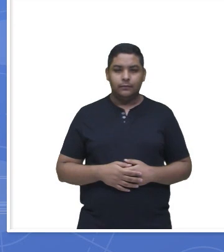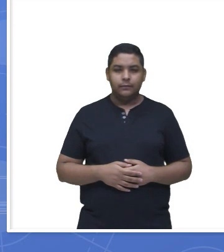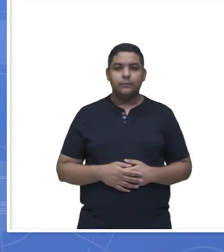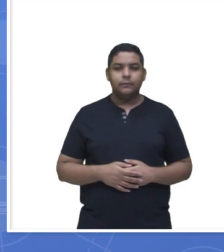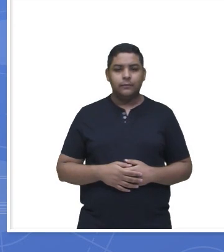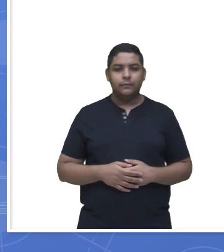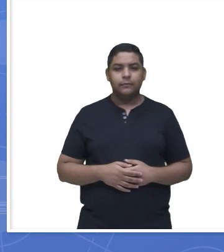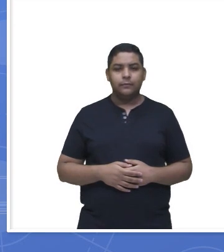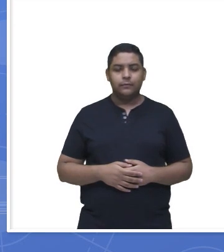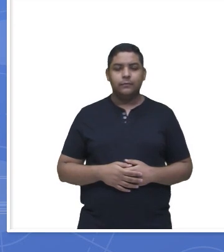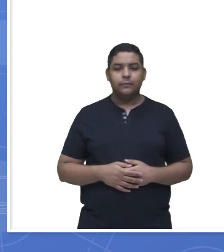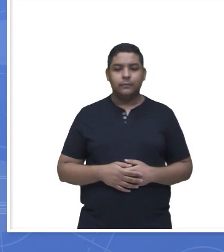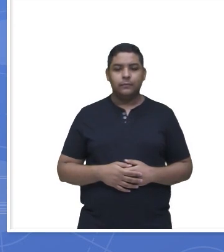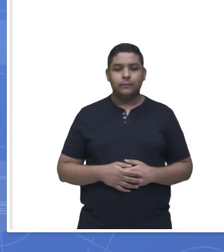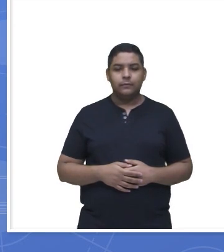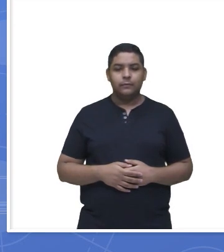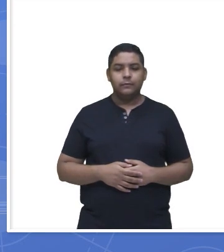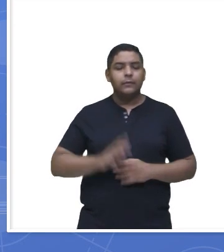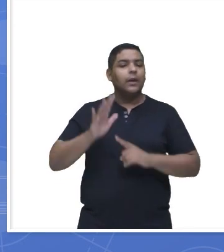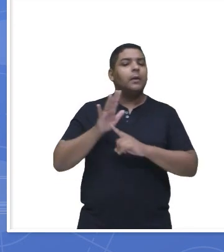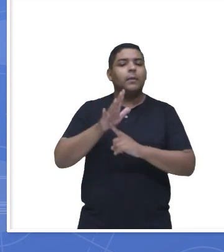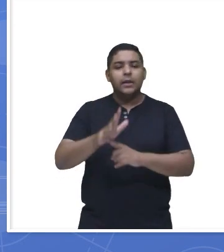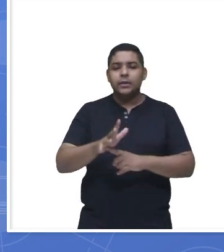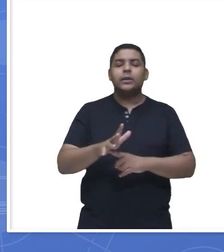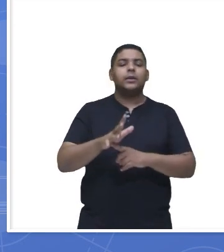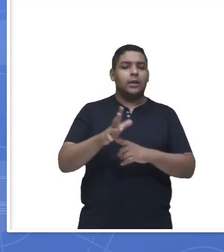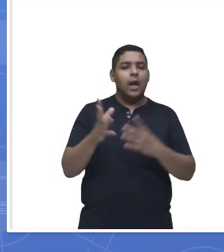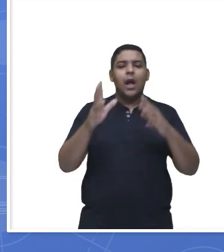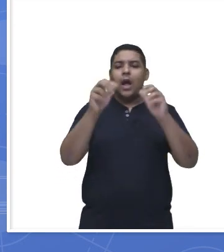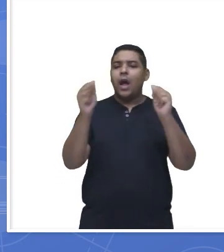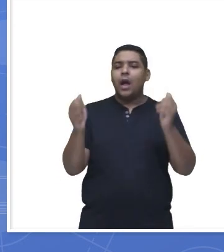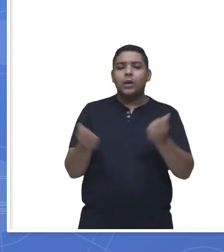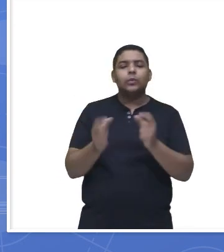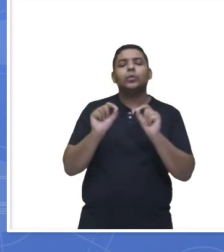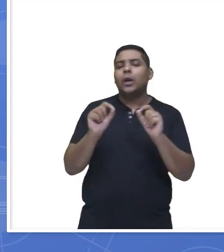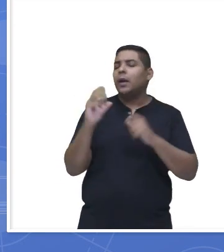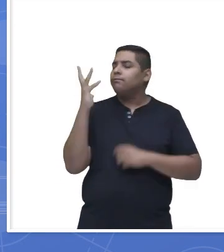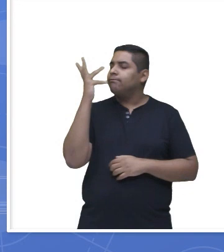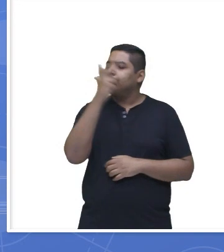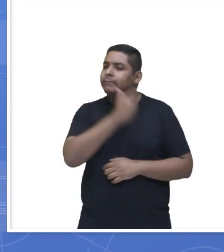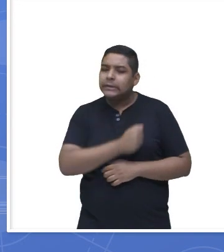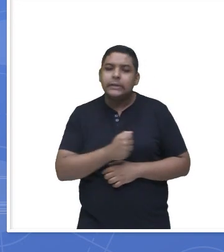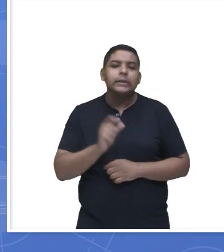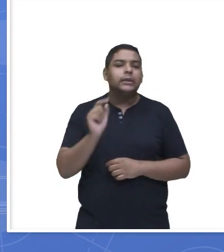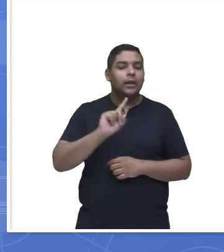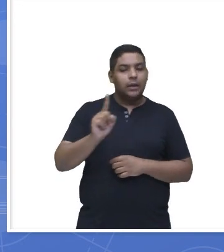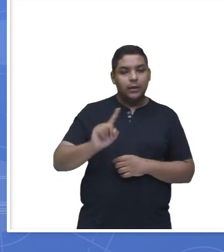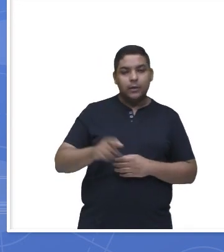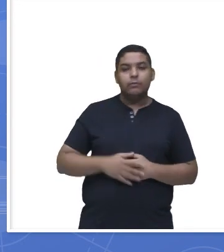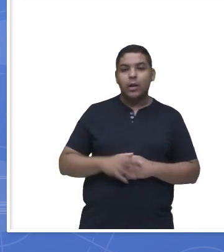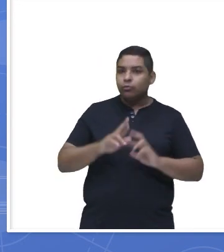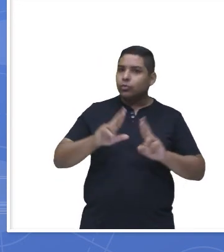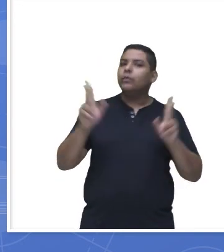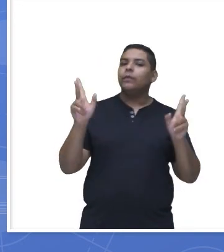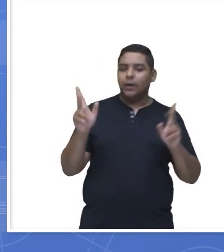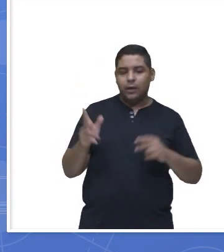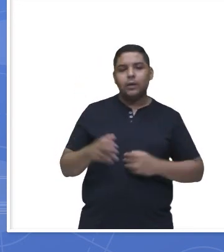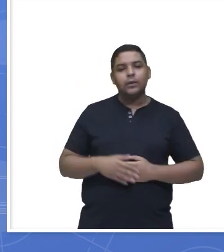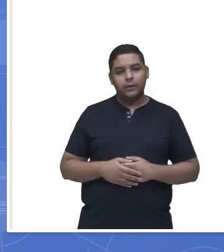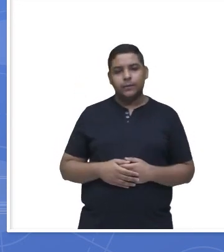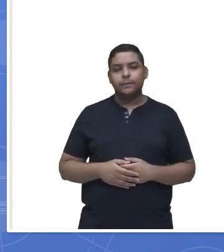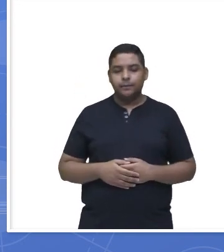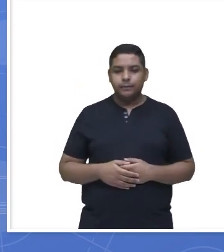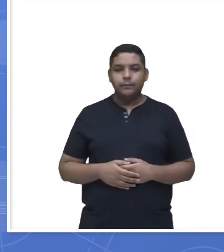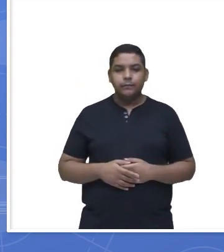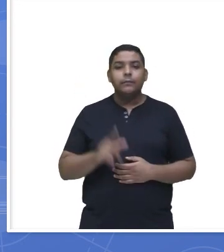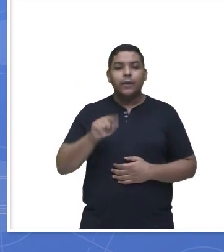Parnasos. Queriam apresentar a arte pela arte, aquela coisa bonita e bela. Não, ele trazia algo de forma diferente. E foi